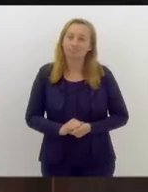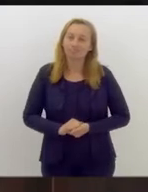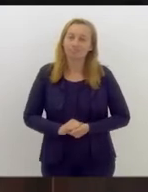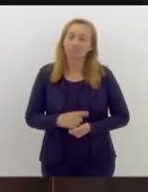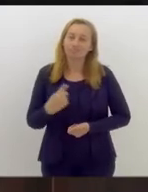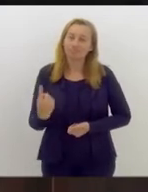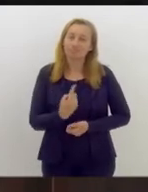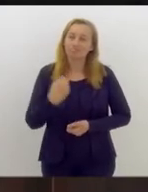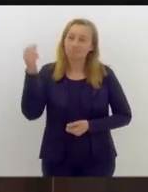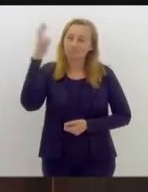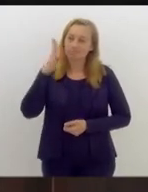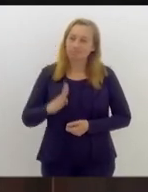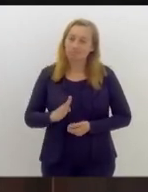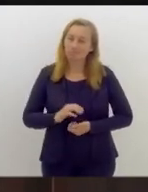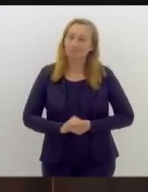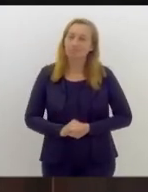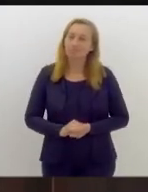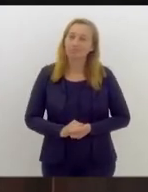pelo nosso Brasil.